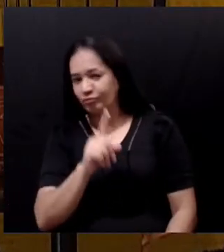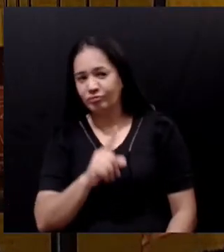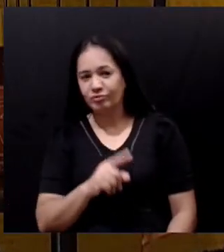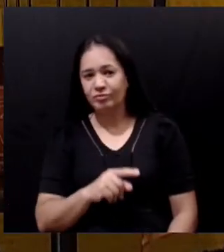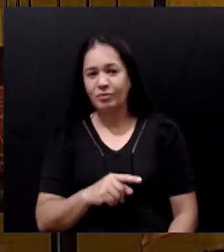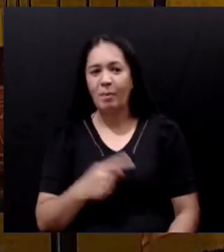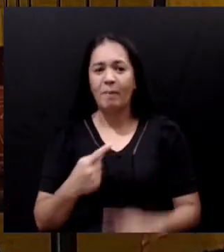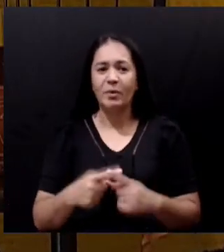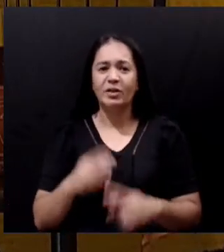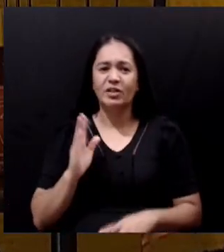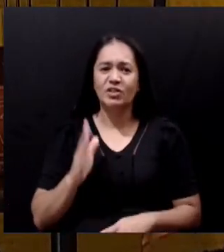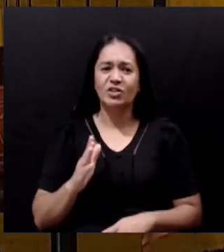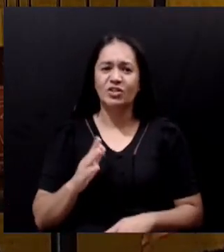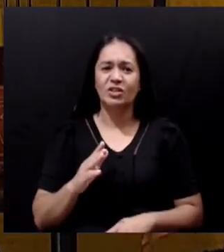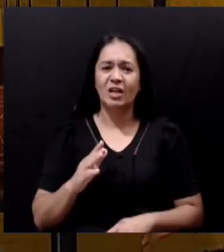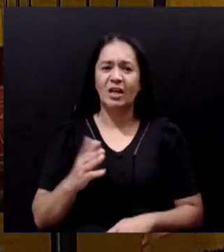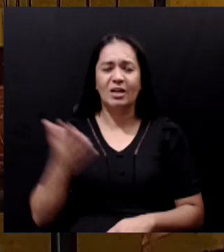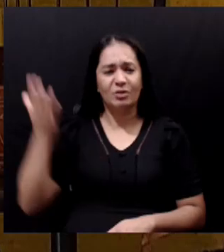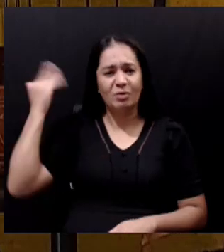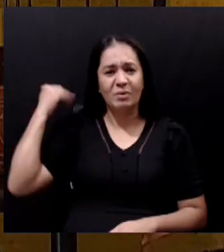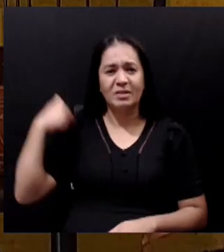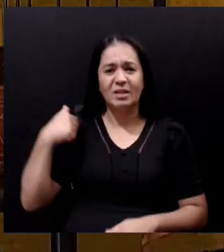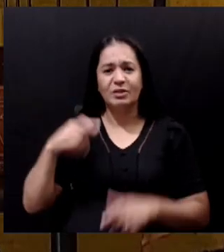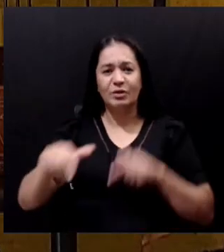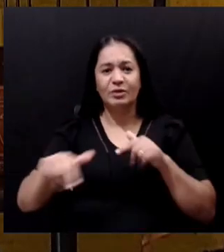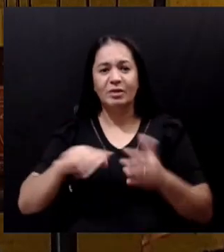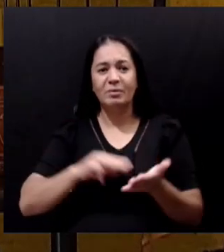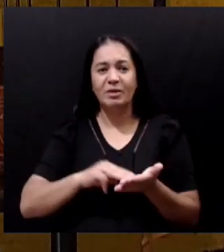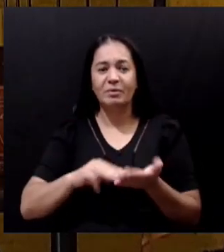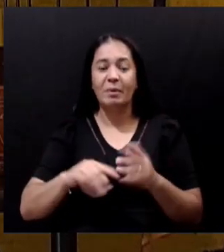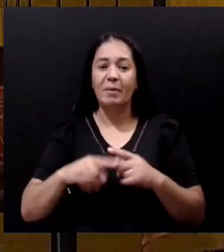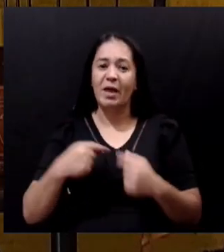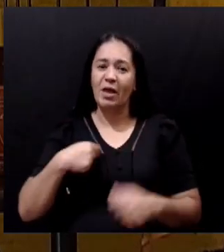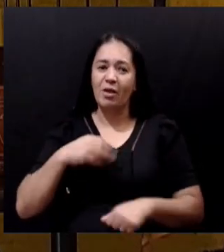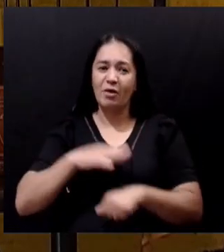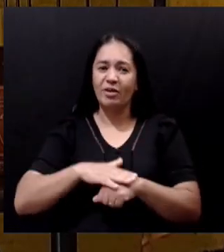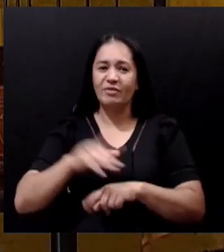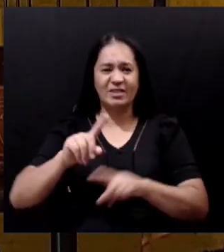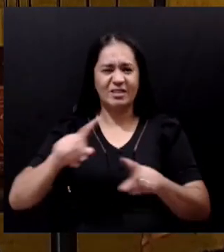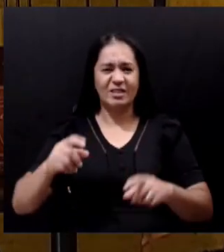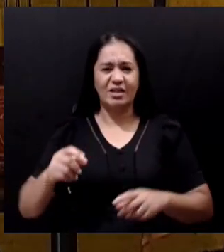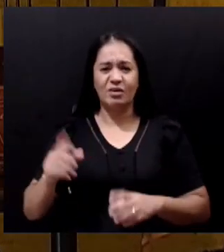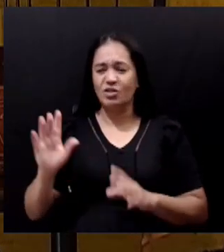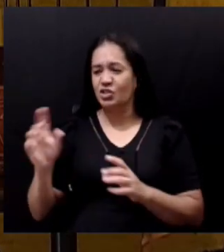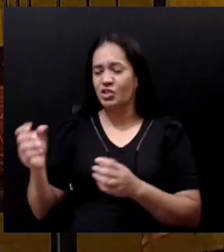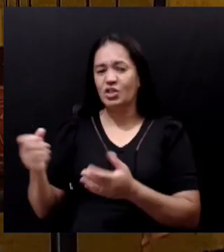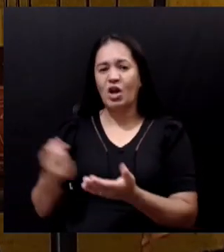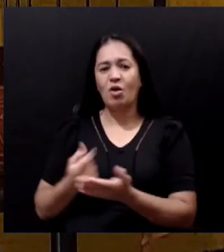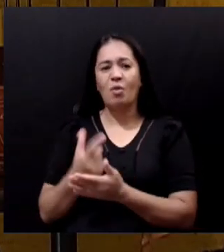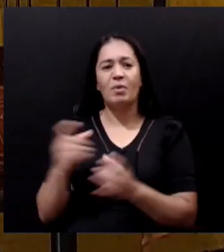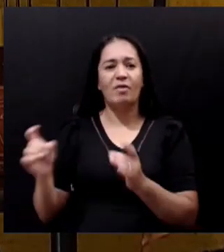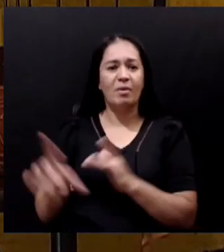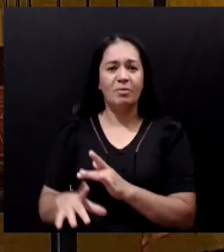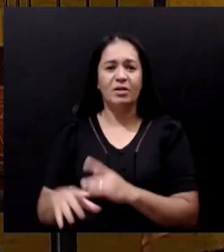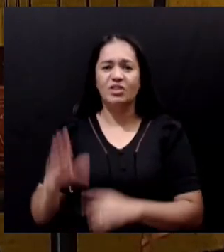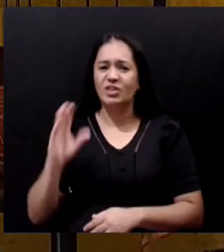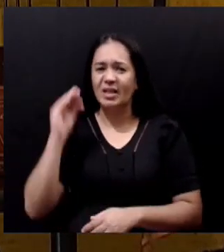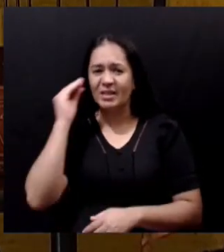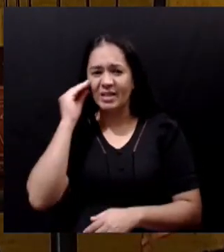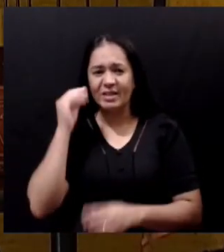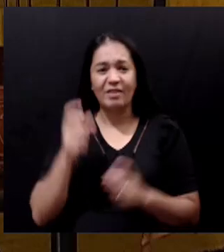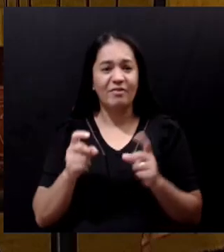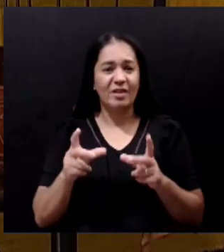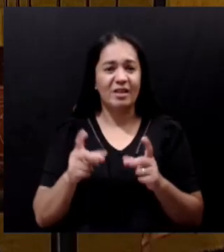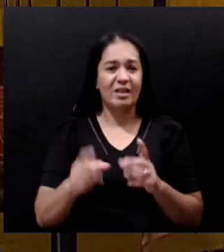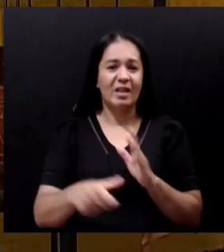com pastel um tempo, só que não era eu que fazia, eu pegava pronto de outra pessoa. Você já tinha tentado vender pastel antes, já tinha tentado vender pastel